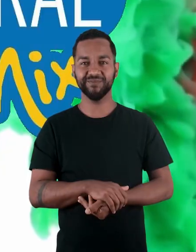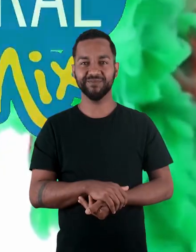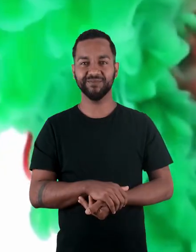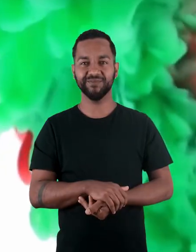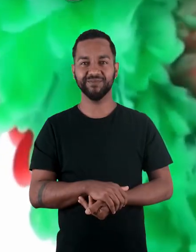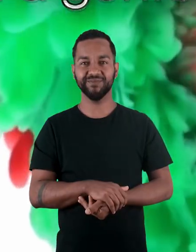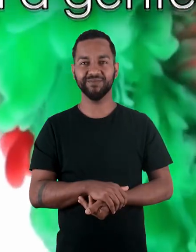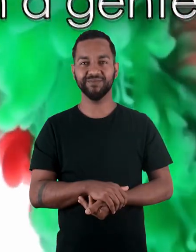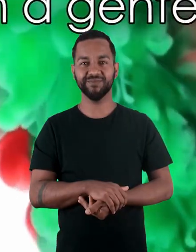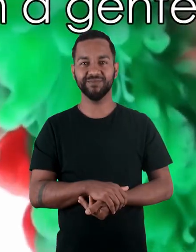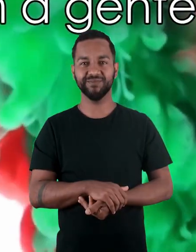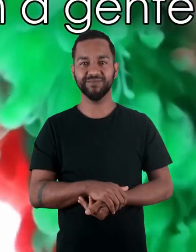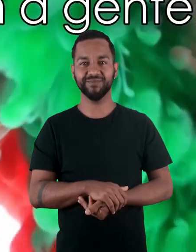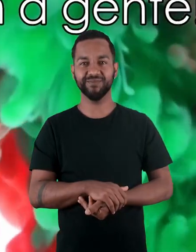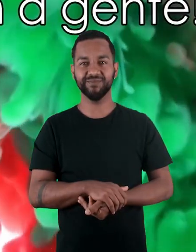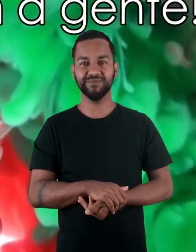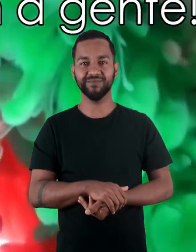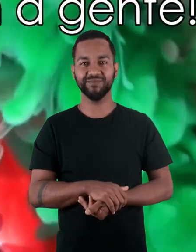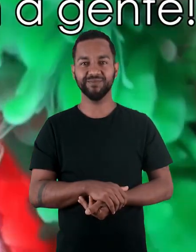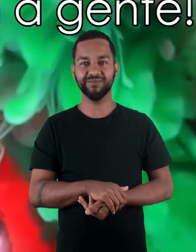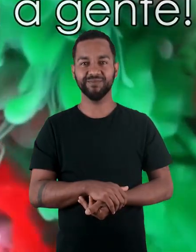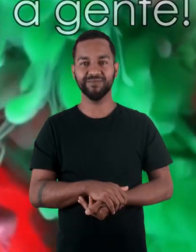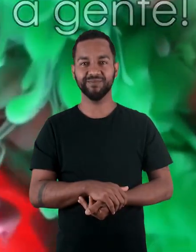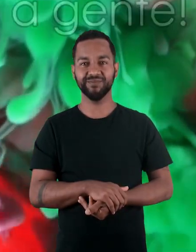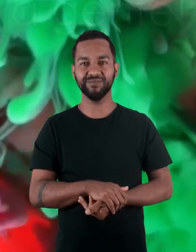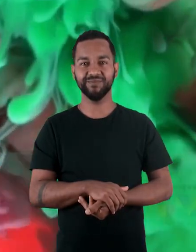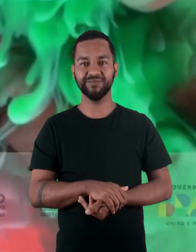expandem e se mesclam. Via Cultural Mix.